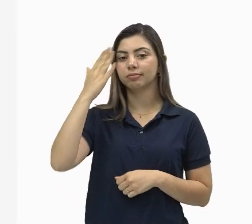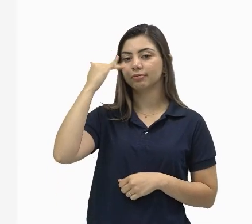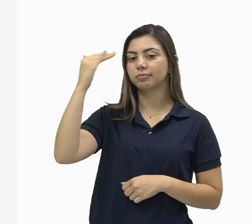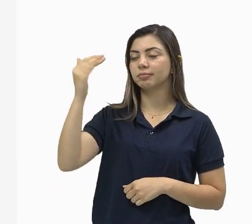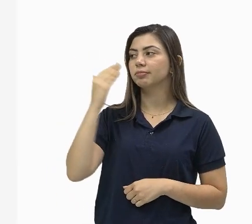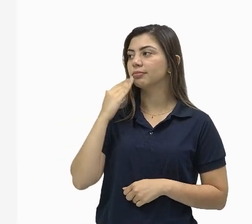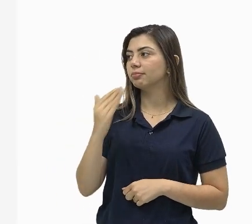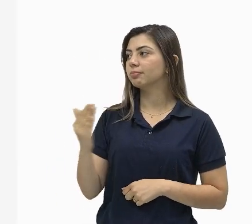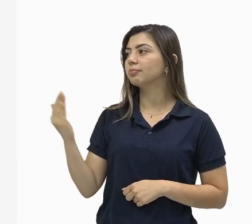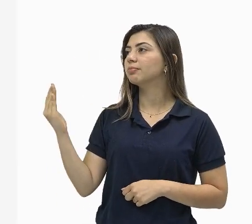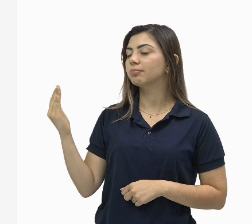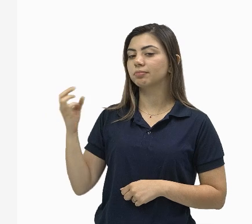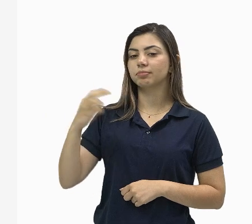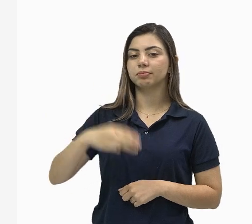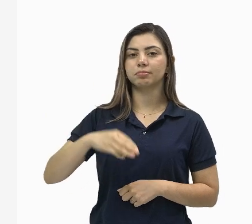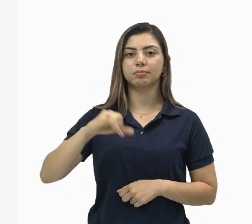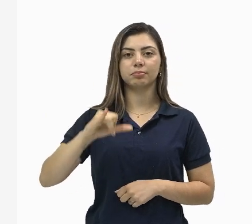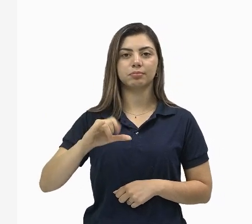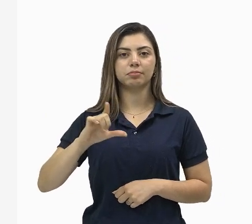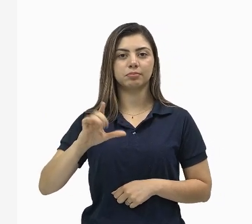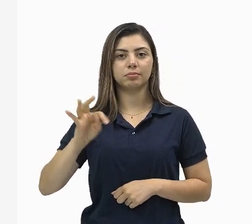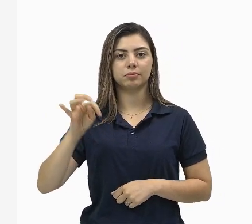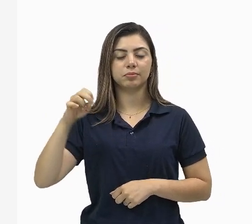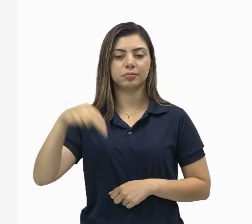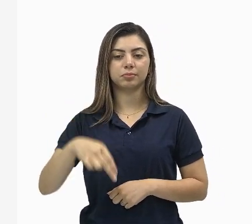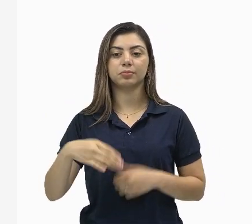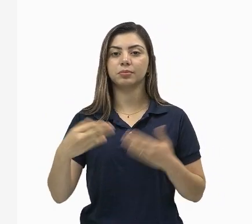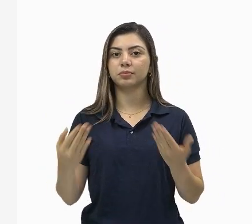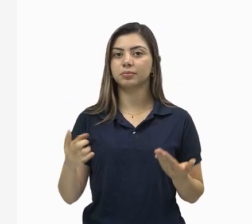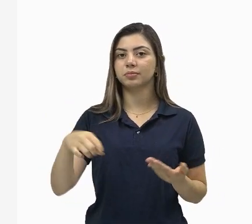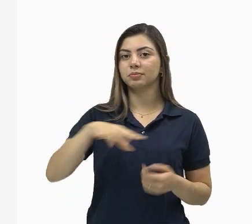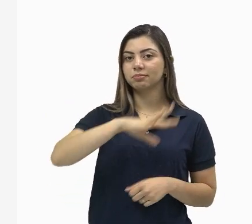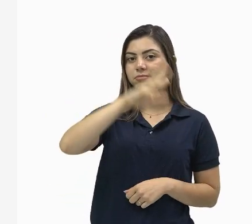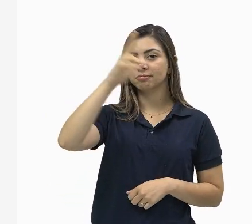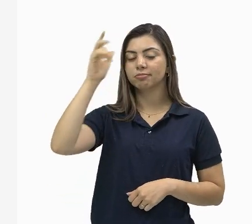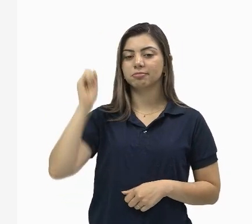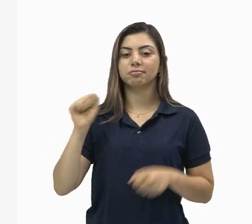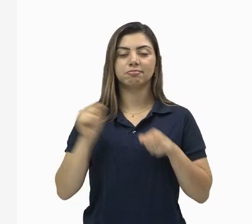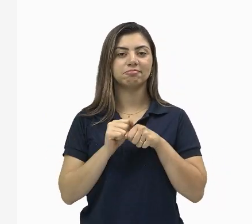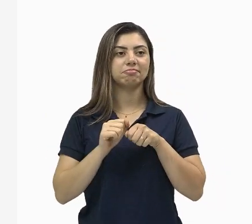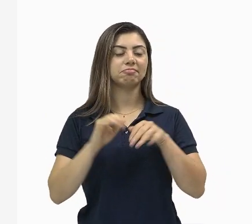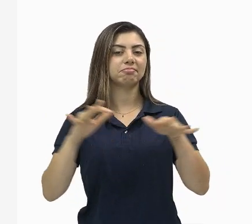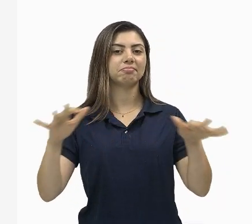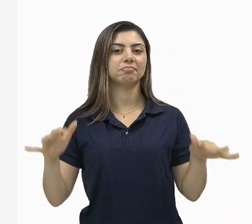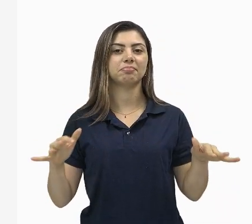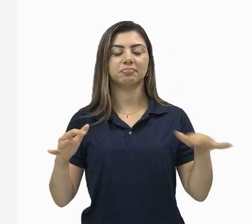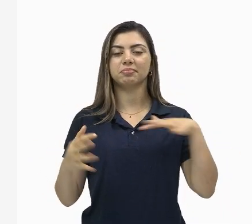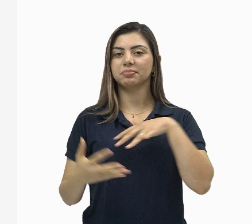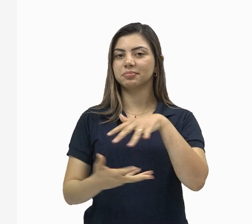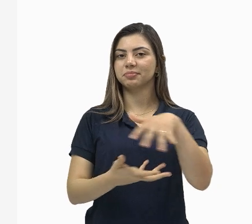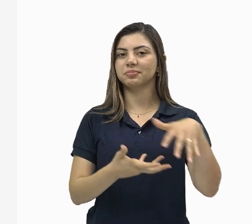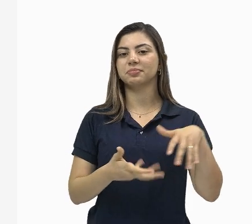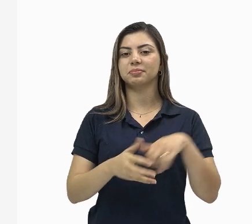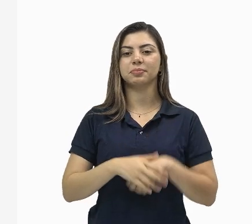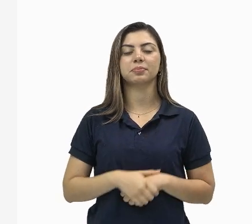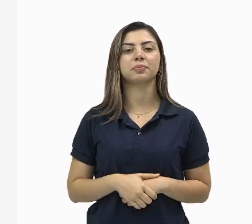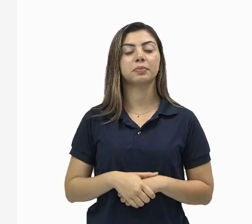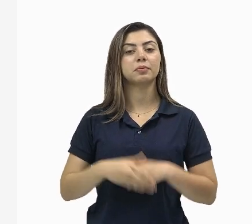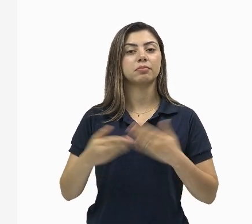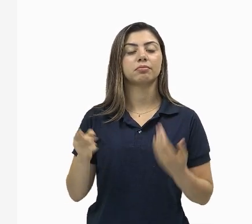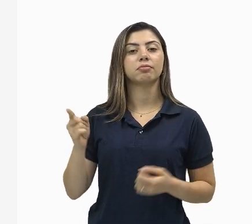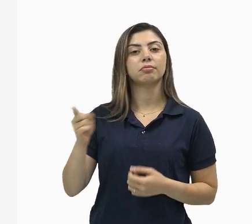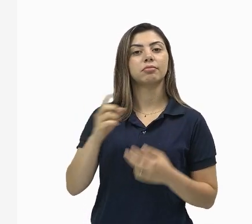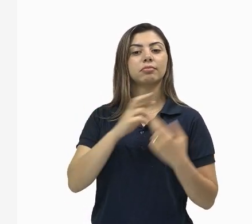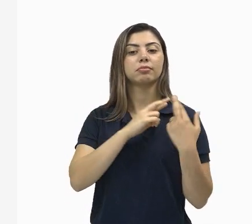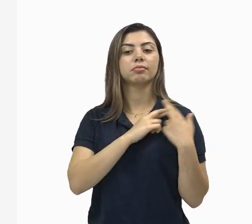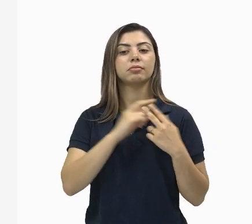Milton Ratum. Então, do Amazonas para o mundo, como o próprio título diz aí. Responsável por levar